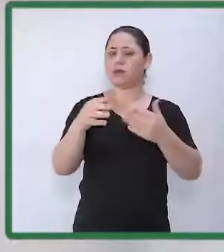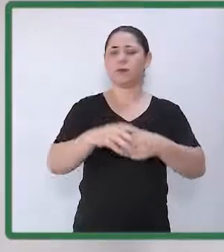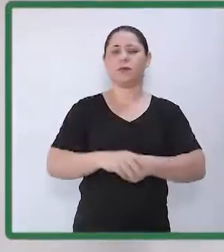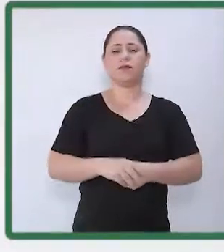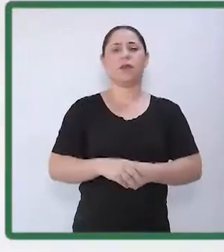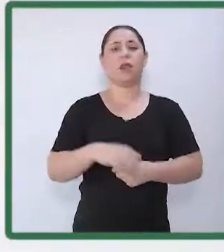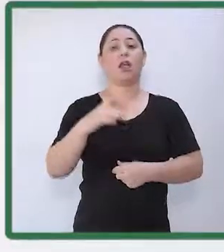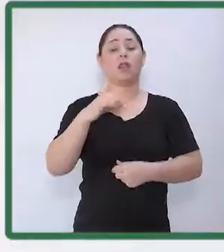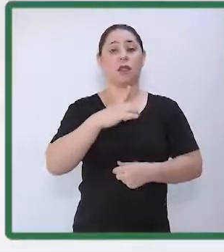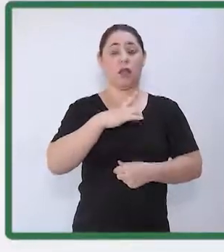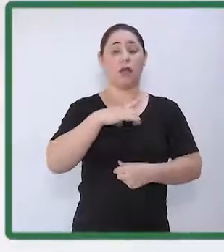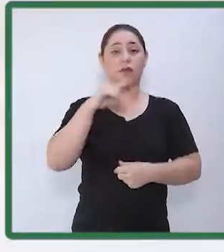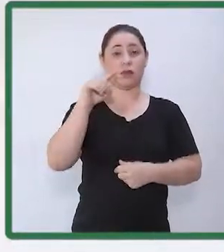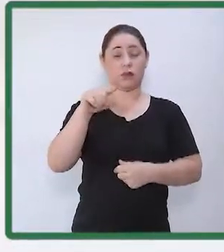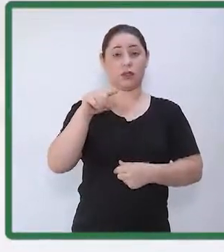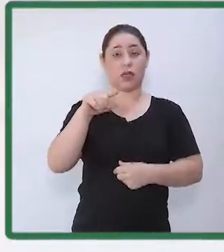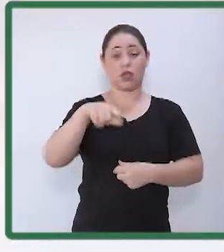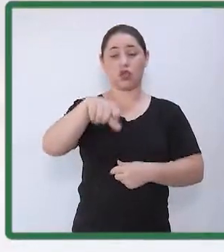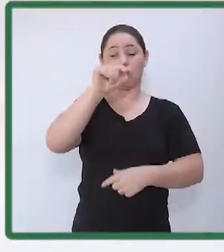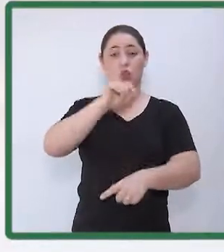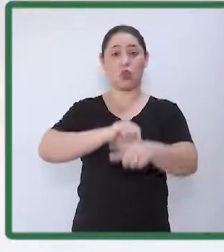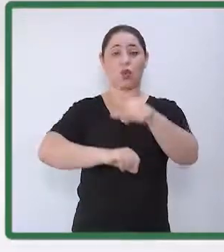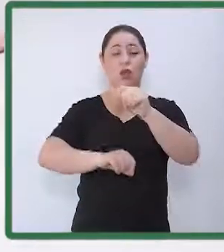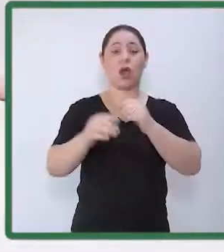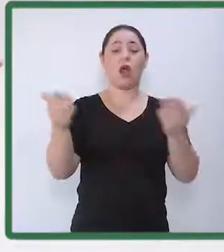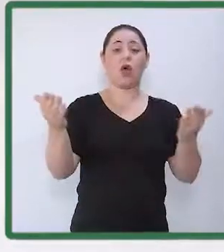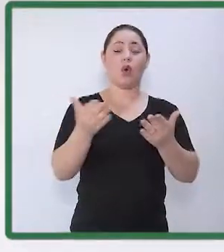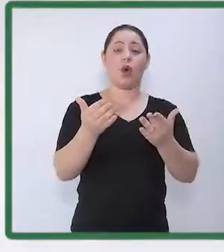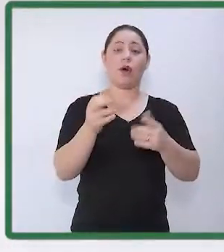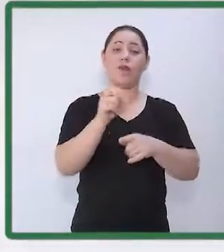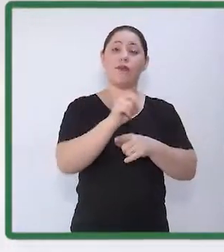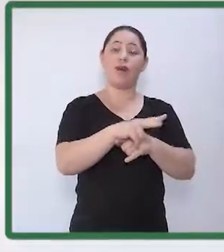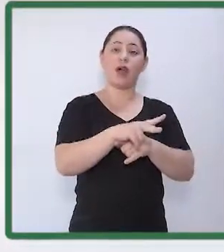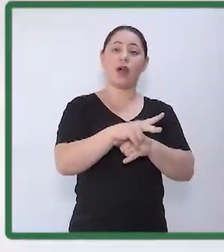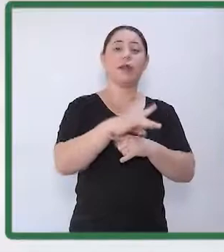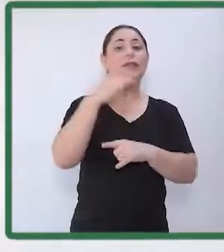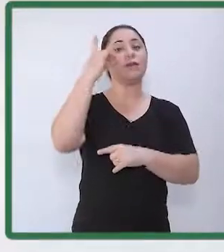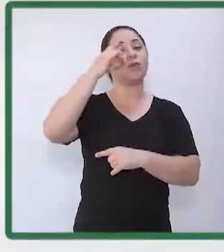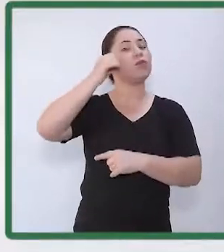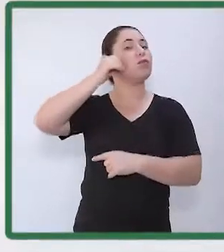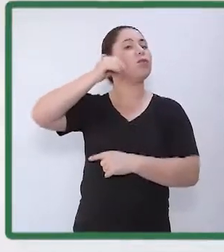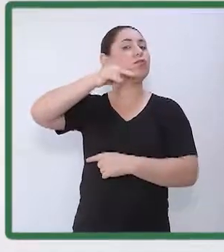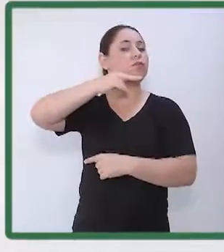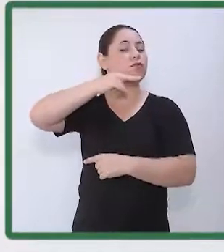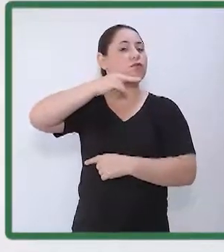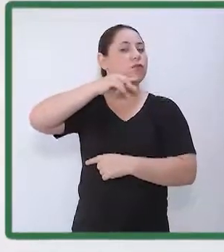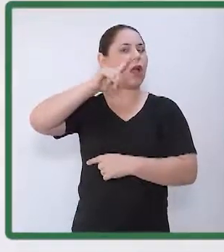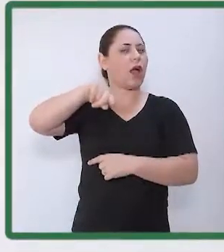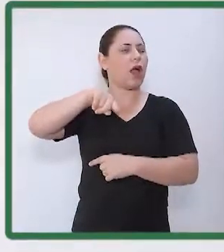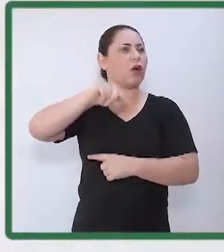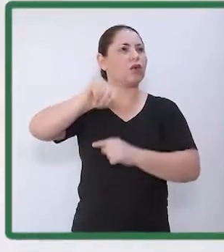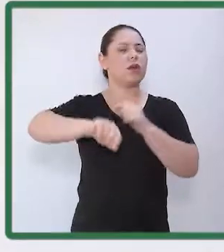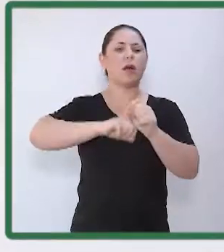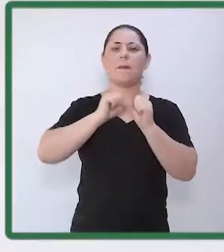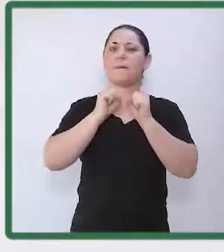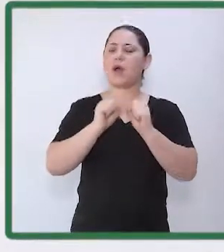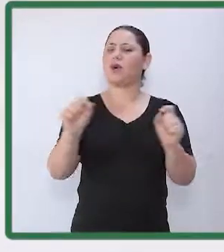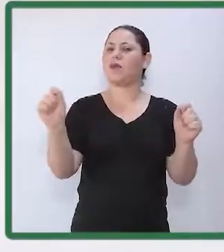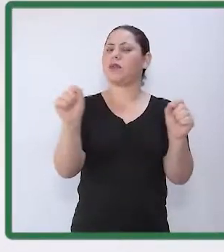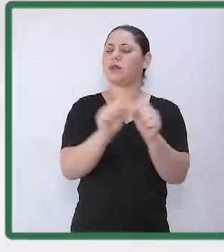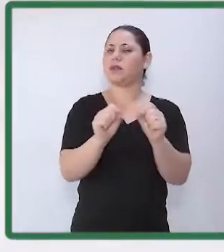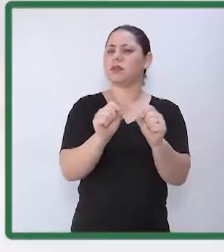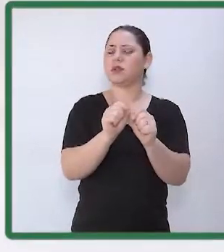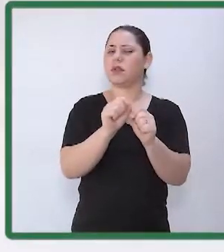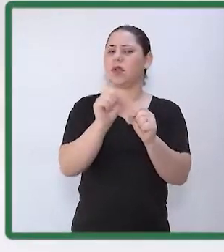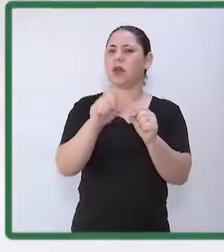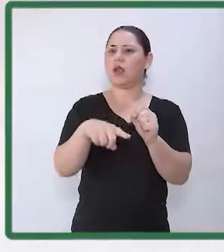momento. Nós tivemos a senhora, né, eleita, que ocupou agora a vaga do deputado Onevan. É uma posição para que possa